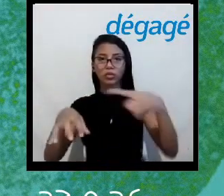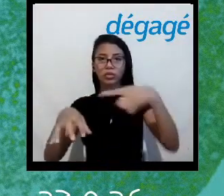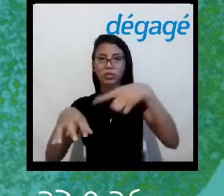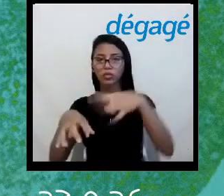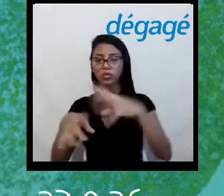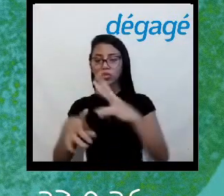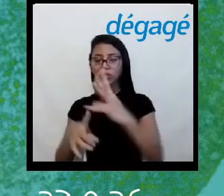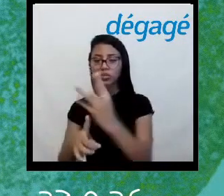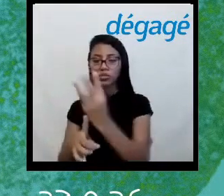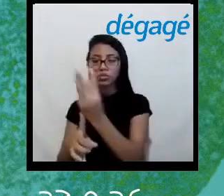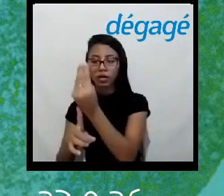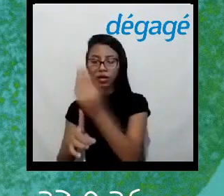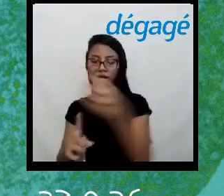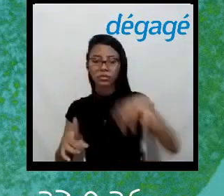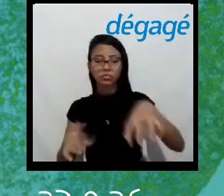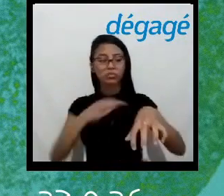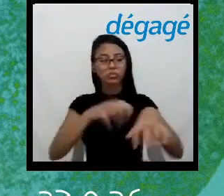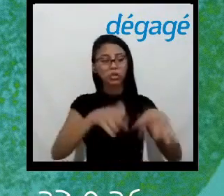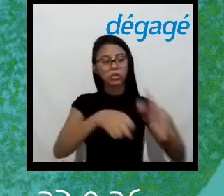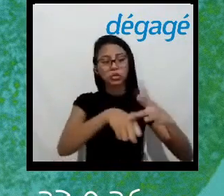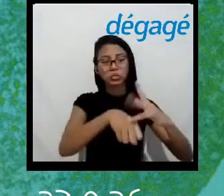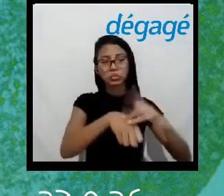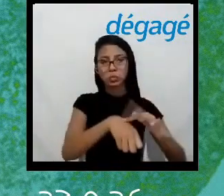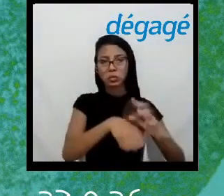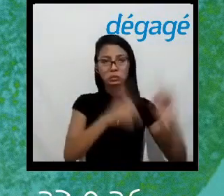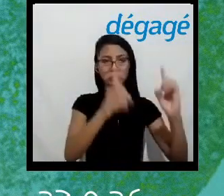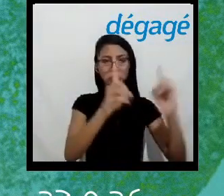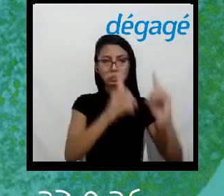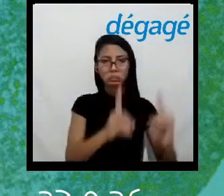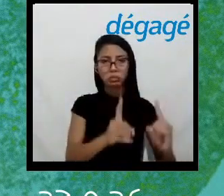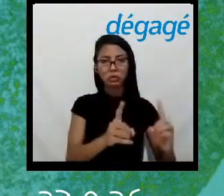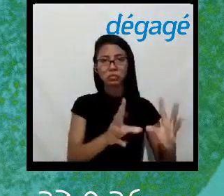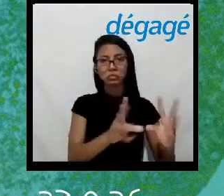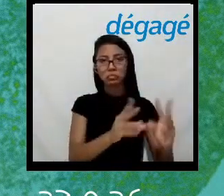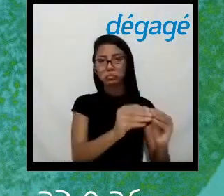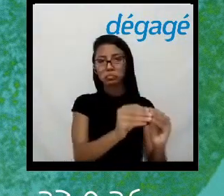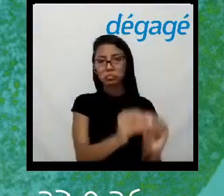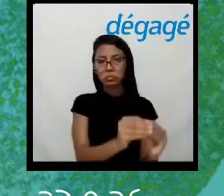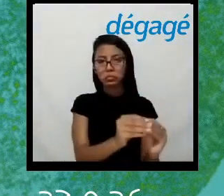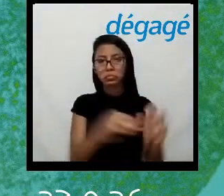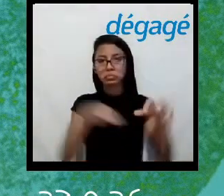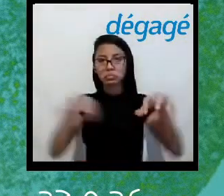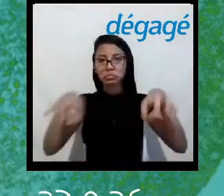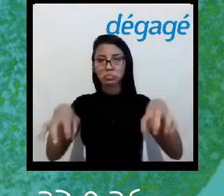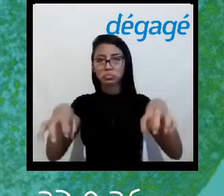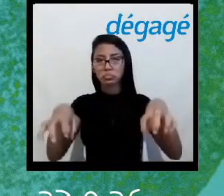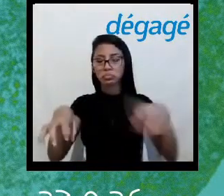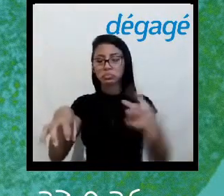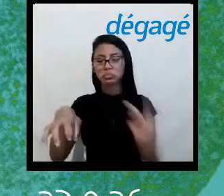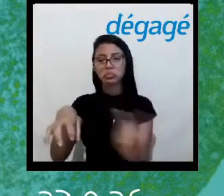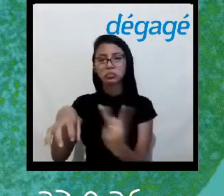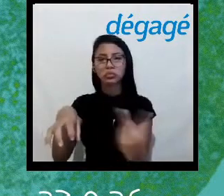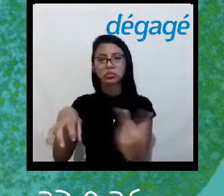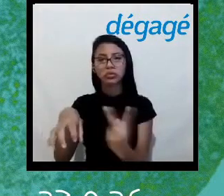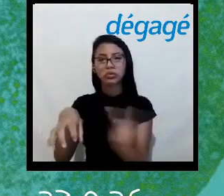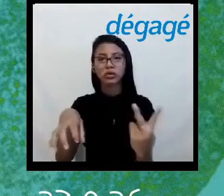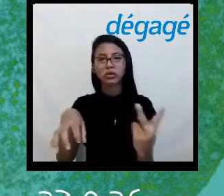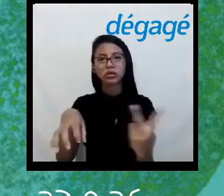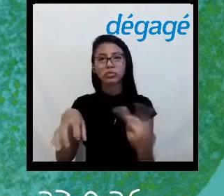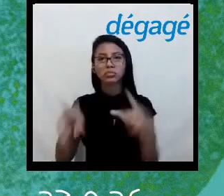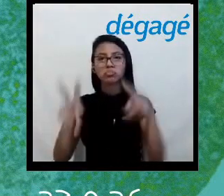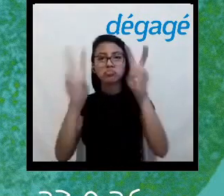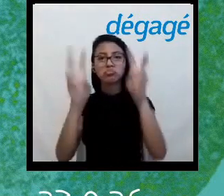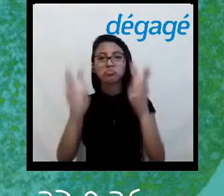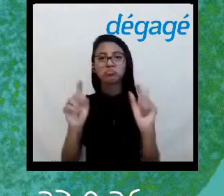proporcionam diferentes cenários que não apenas definem objetivos de trabalho, como revelam maneiras